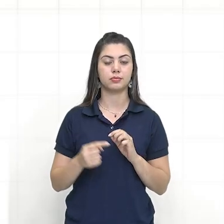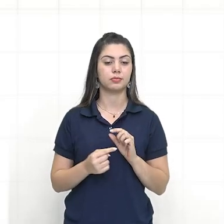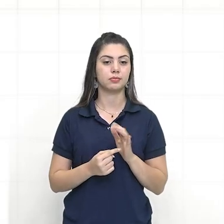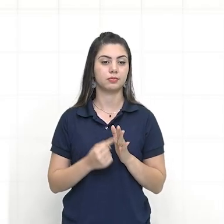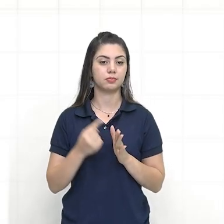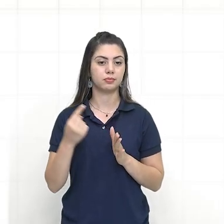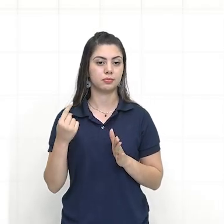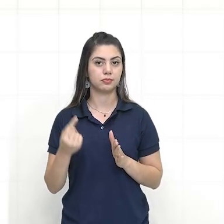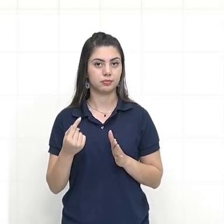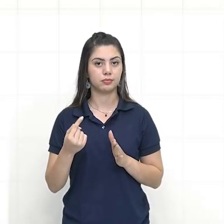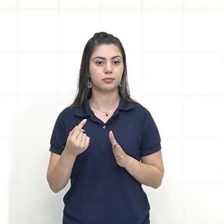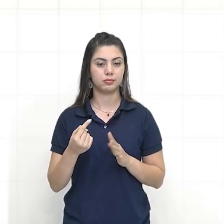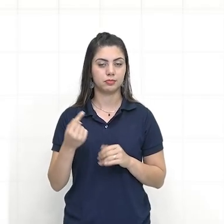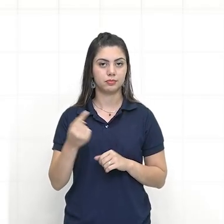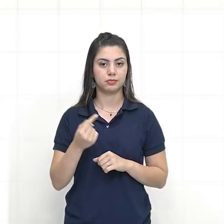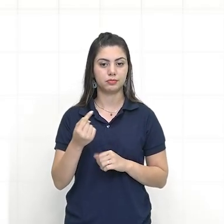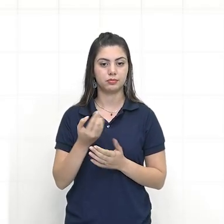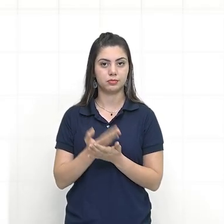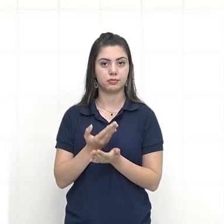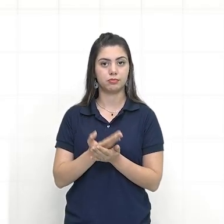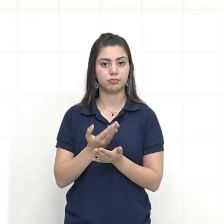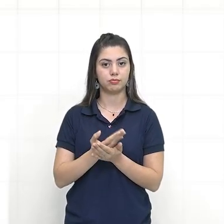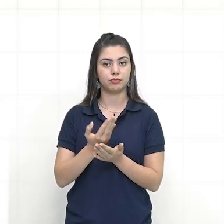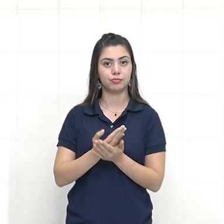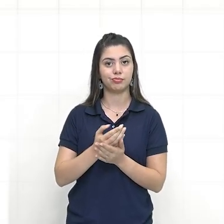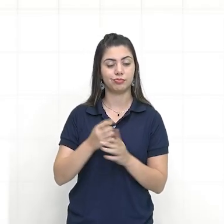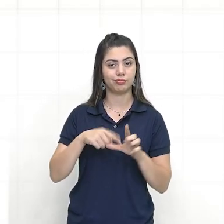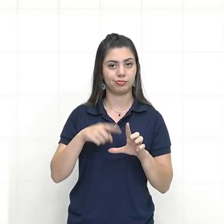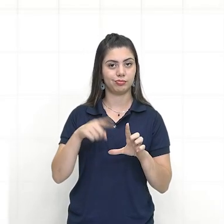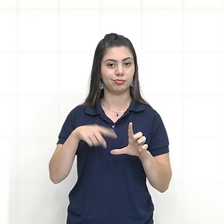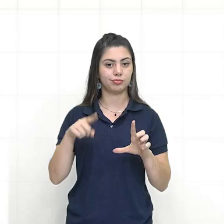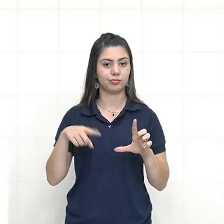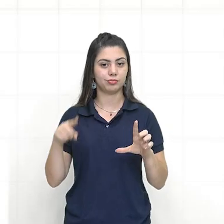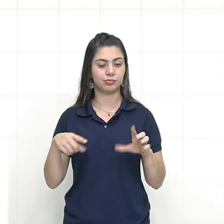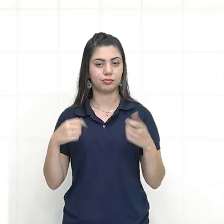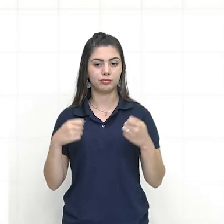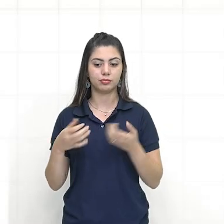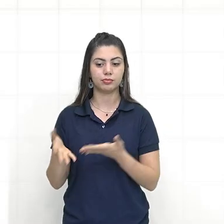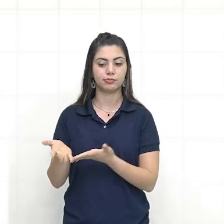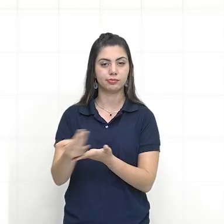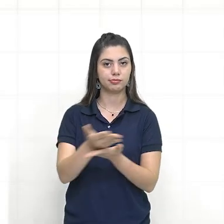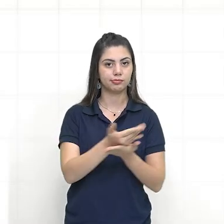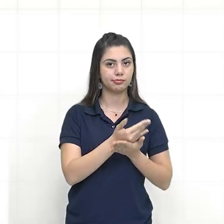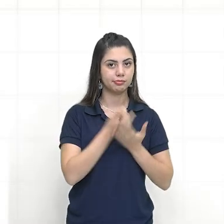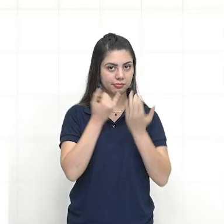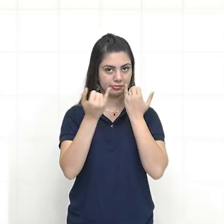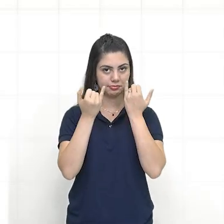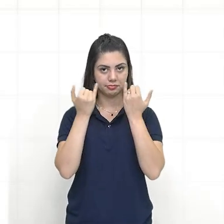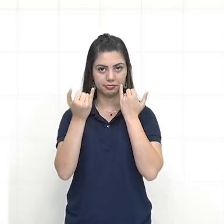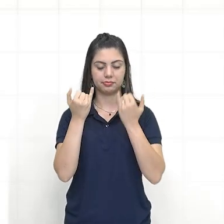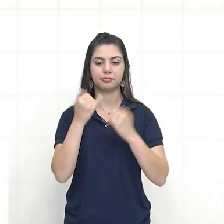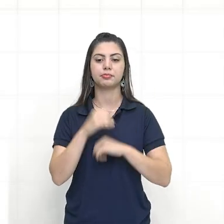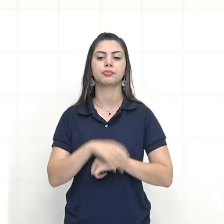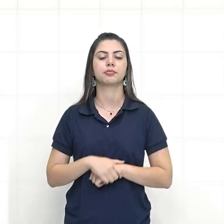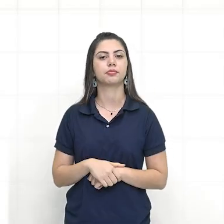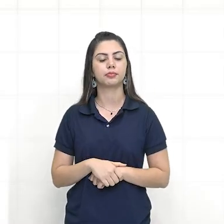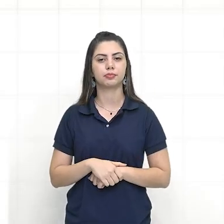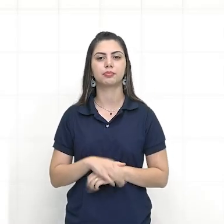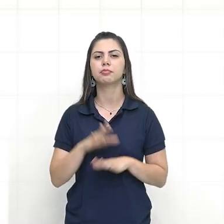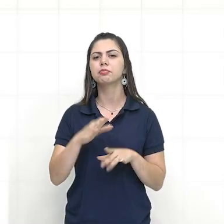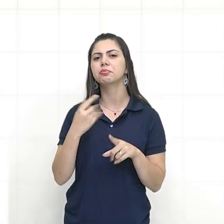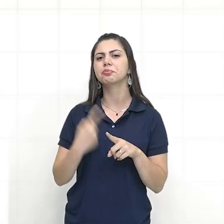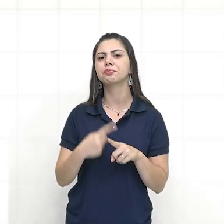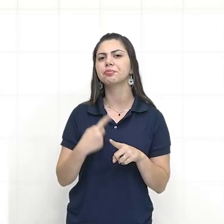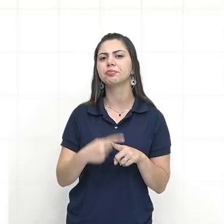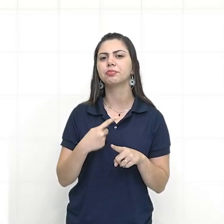né, de um estudo estatístico, né? Fazer o levantamento de dados. Por que, né? Aí vem